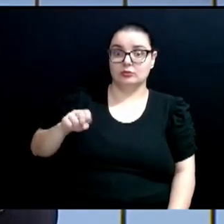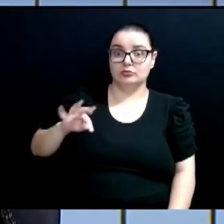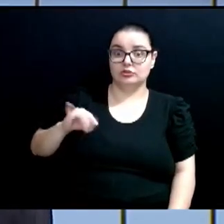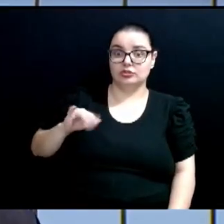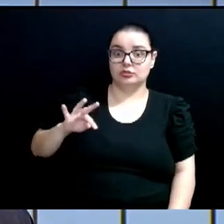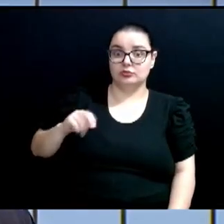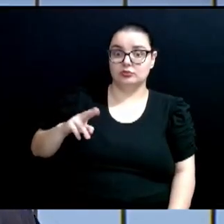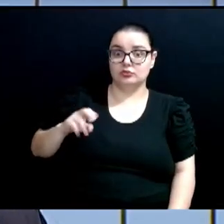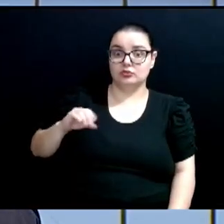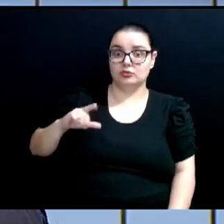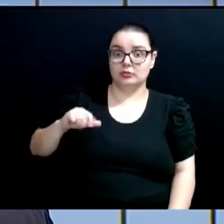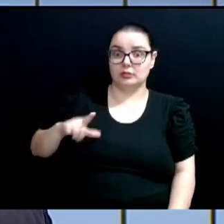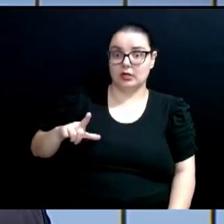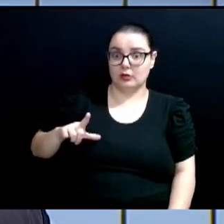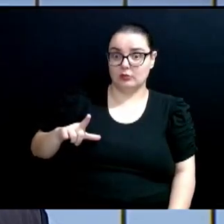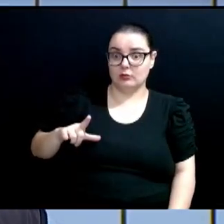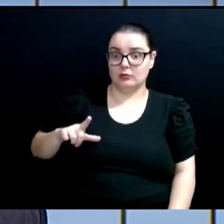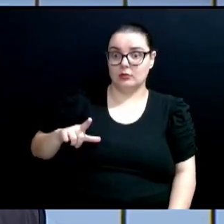em nível mundial.